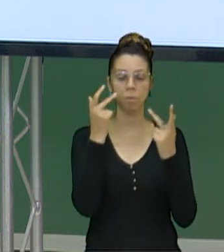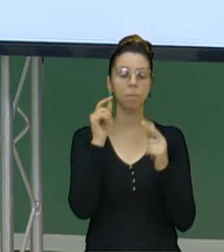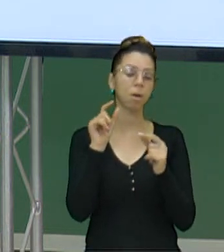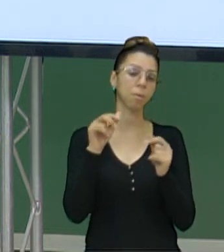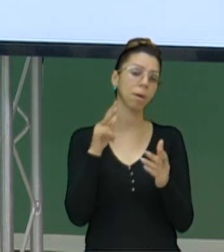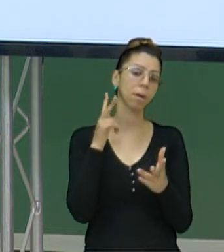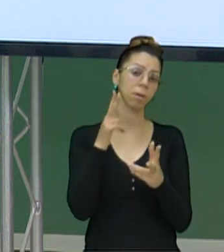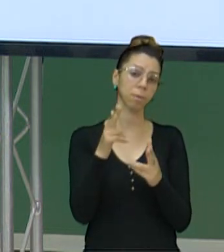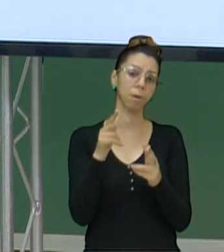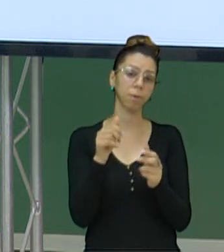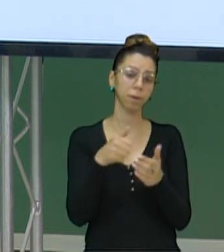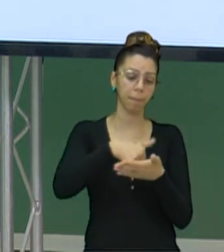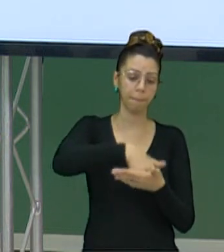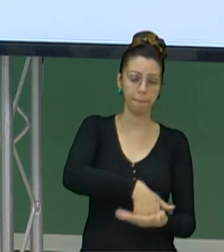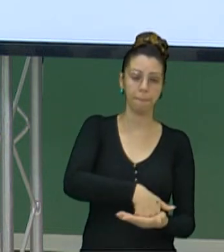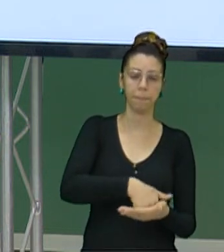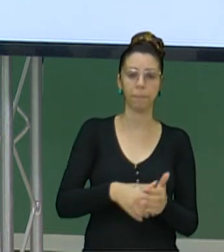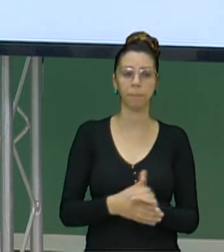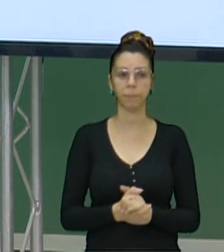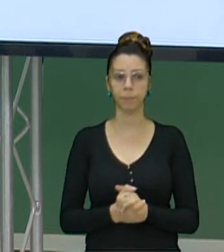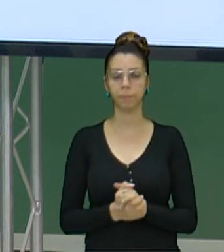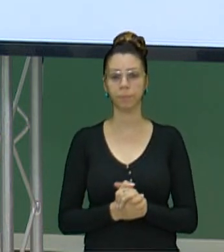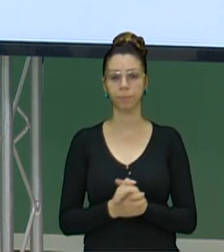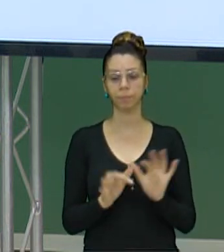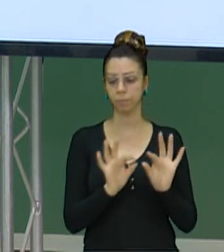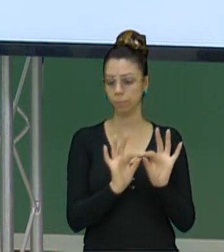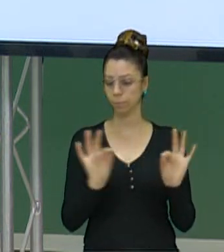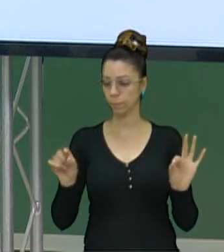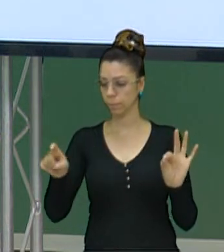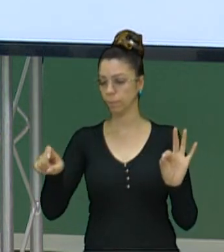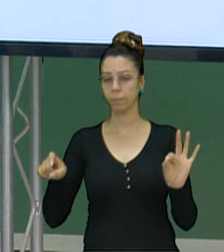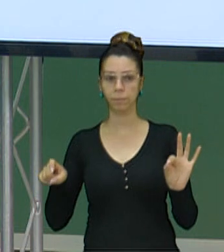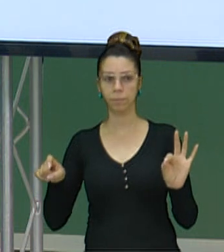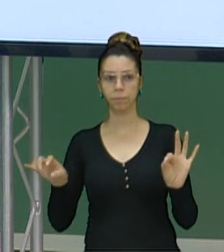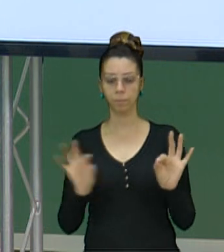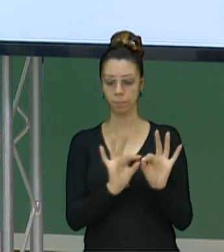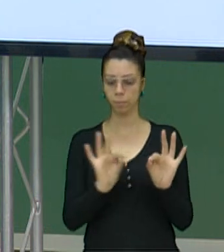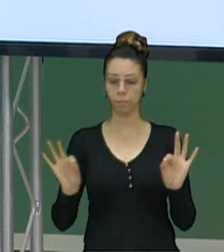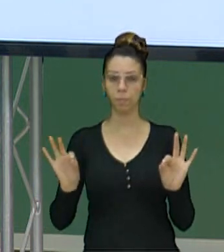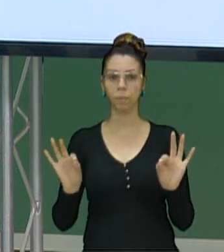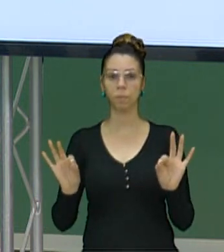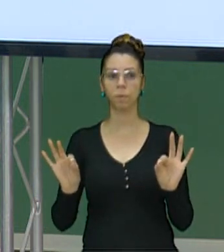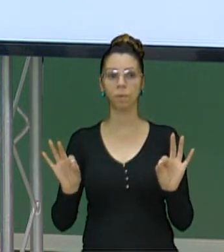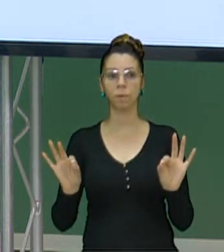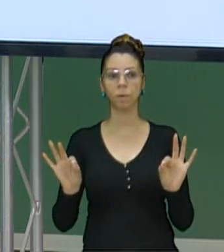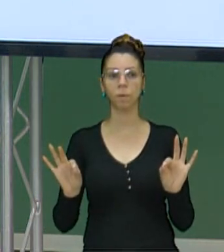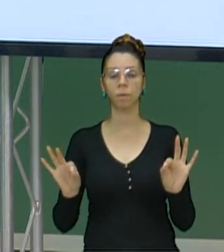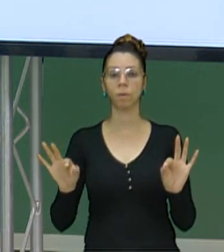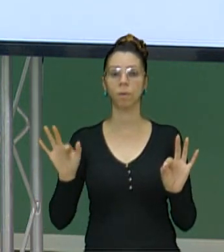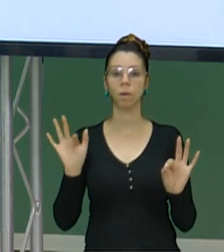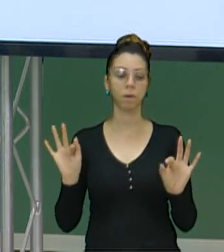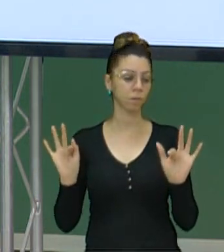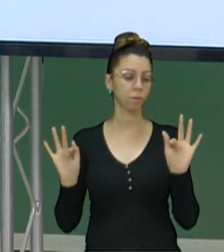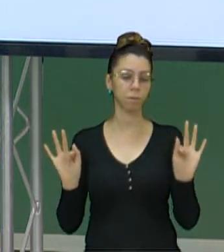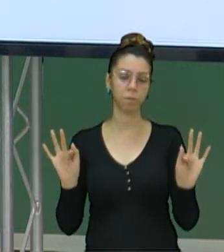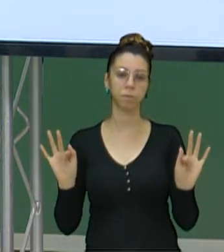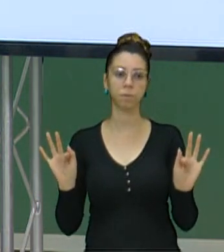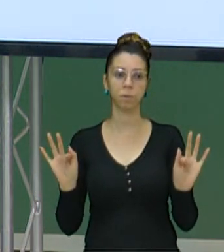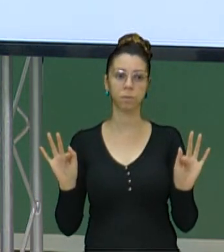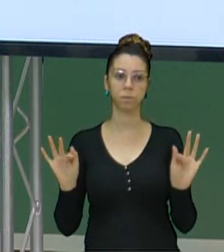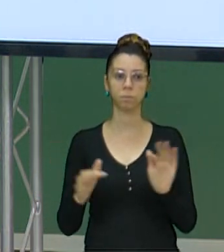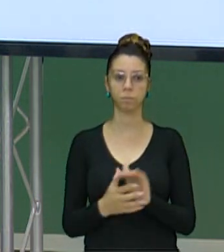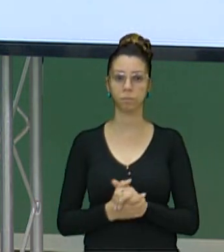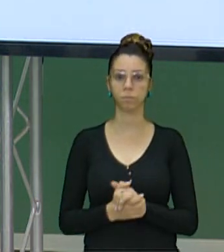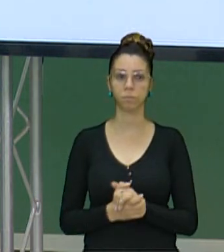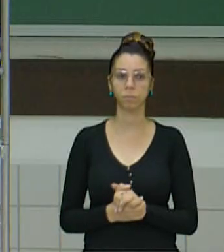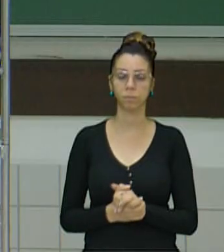estão compensando uma na outra. E no eixo X, né, essas forças aqui, no caso, né, essa força vetorial vai ser diferente de